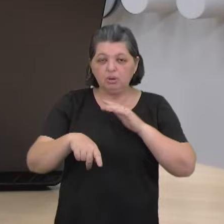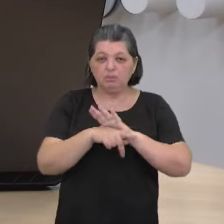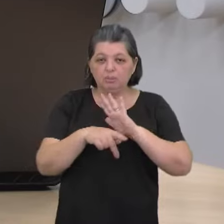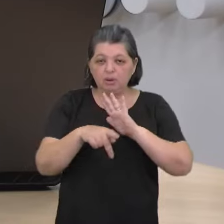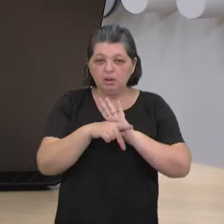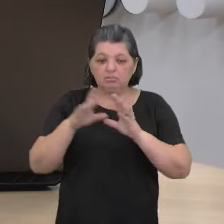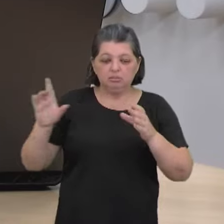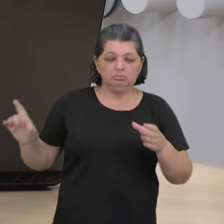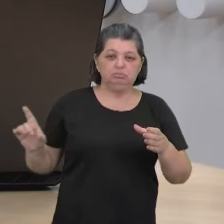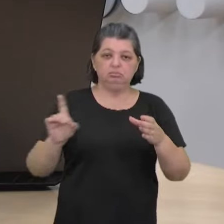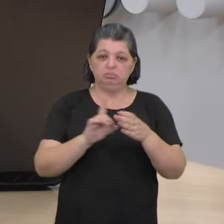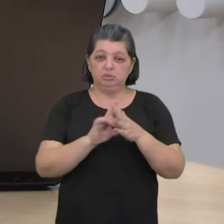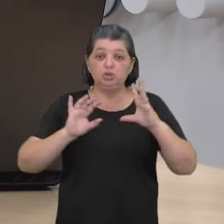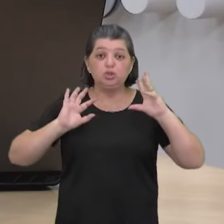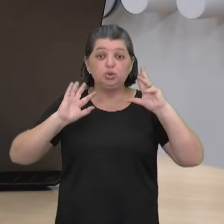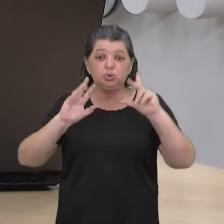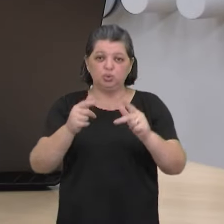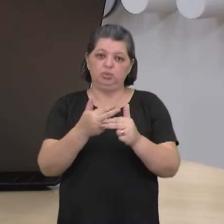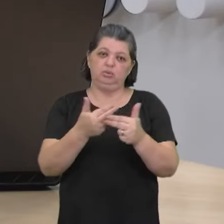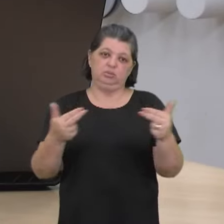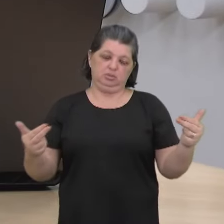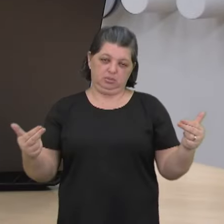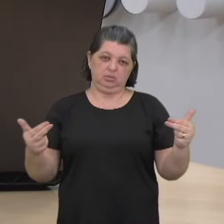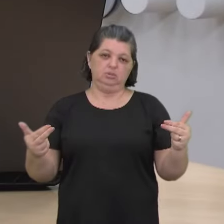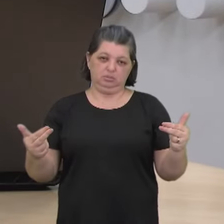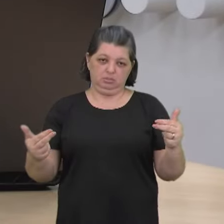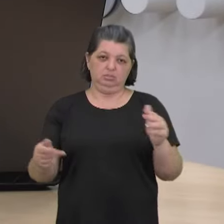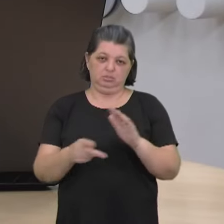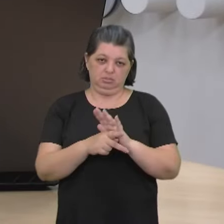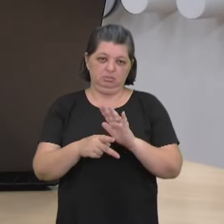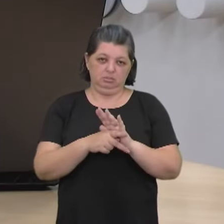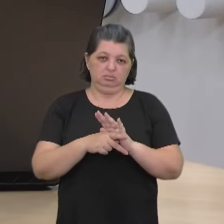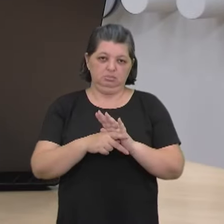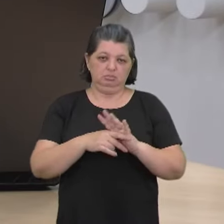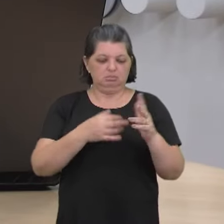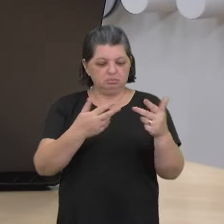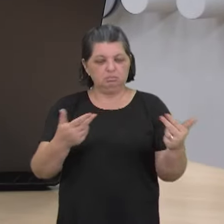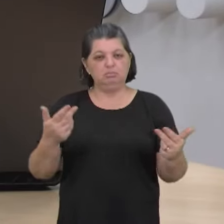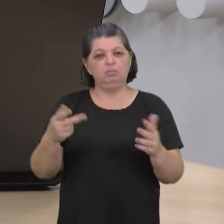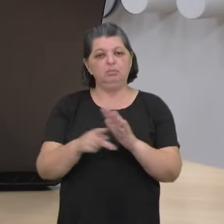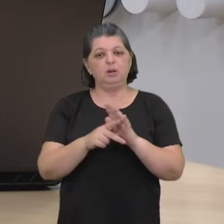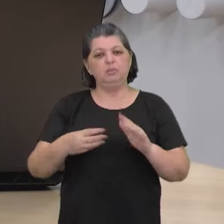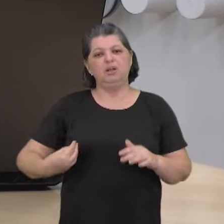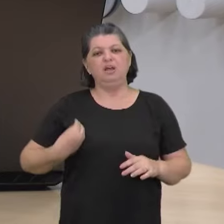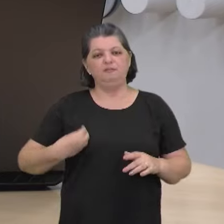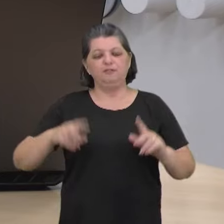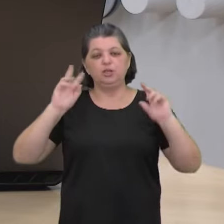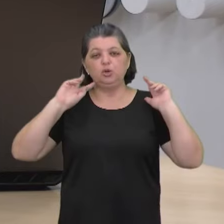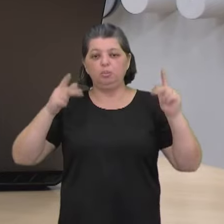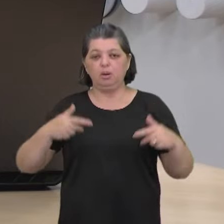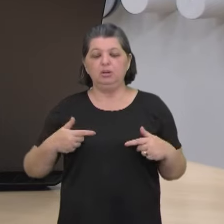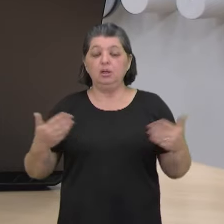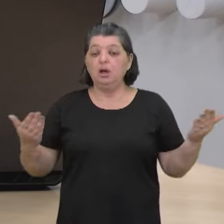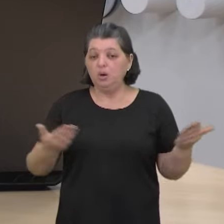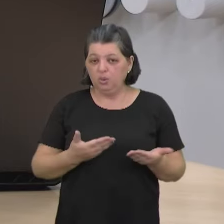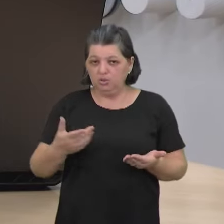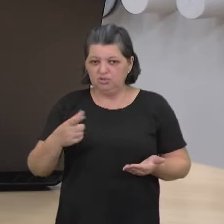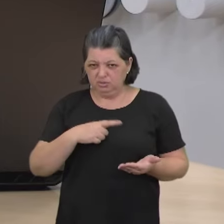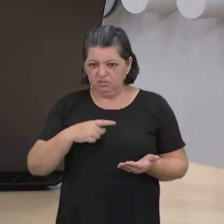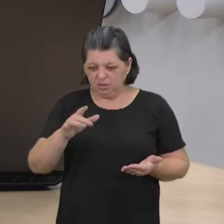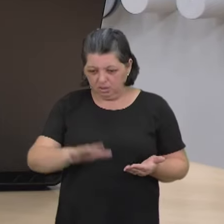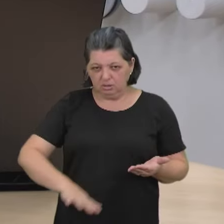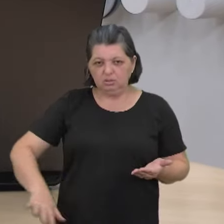em absolutamente todos os âmbitos da vida humana. Pessoal, há hoje algum âmbito,